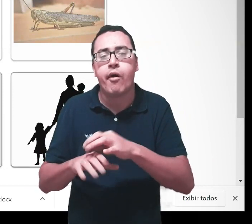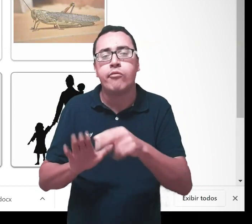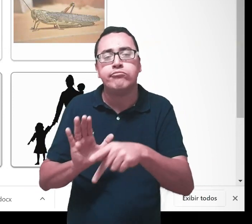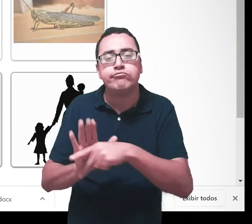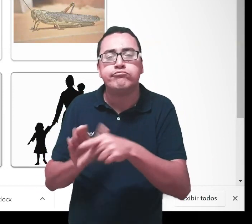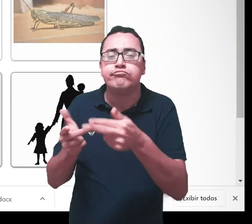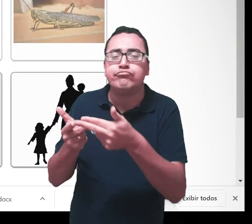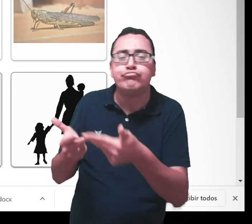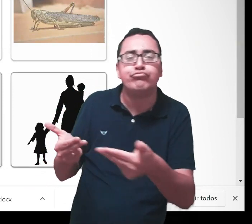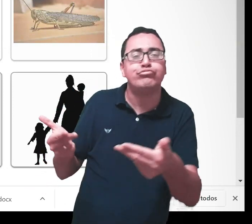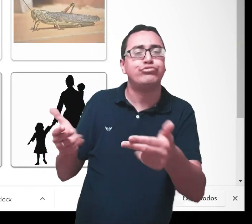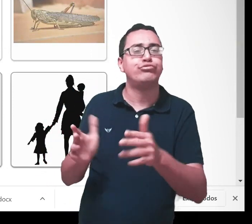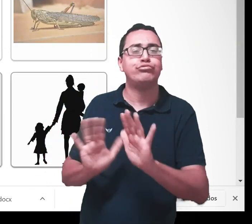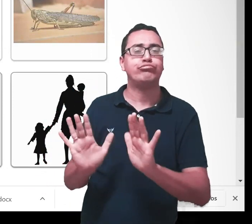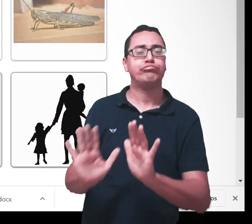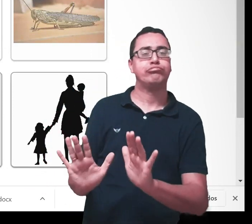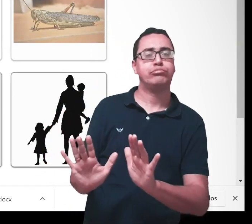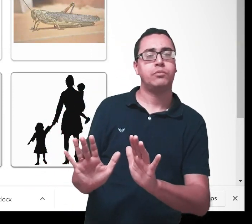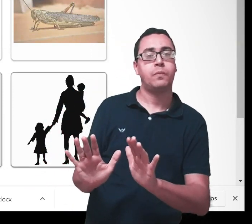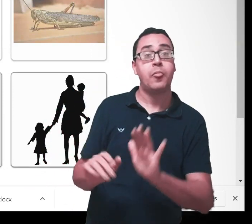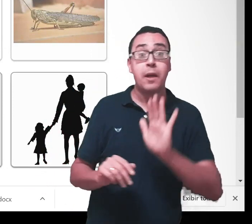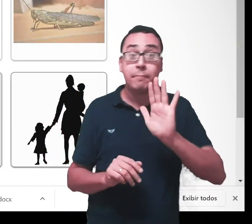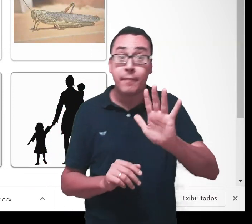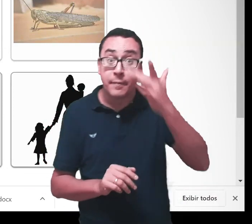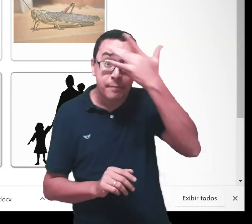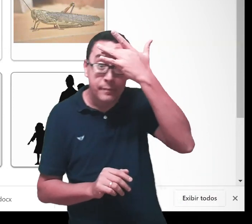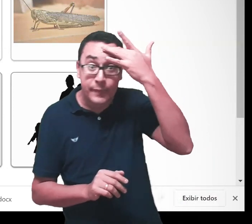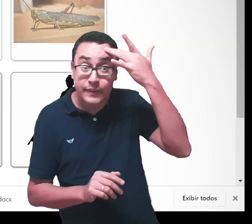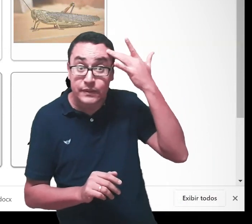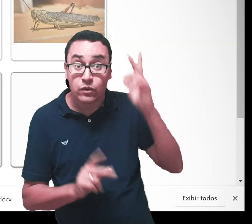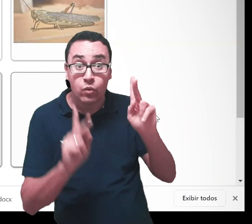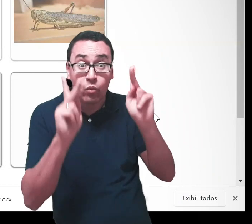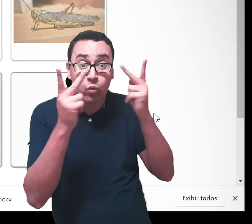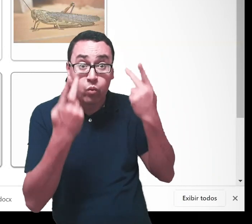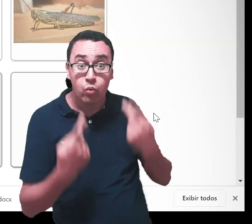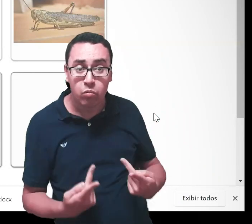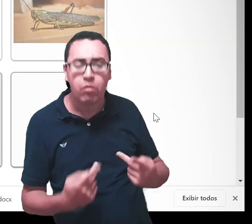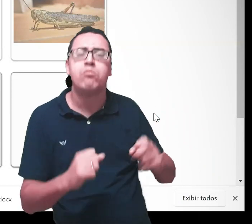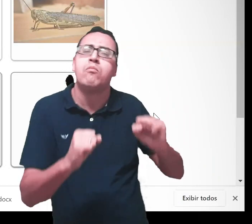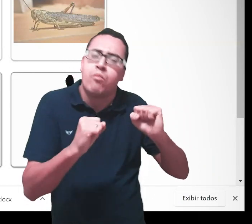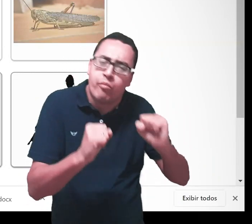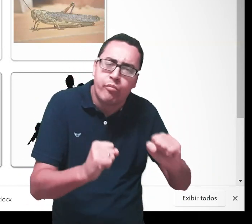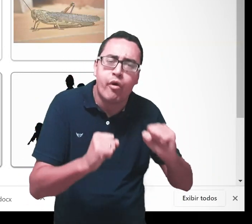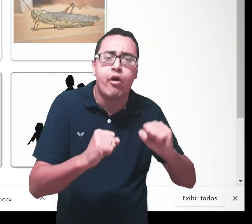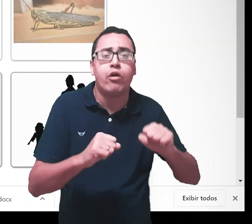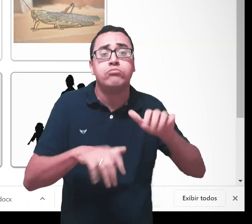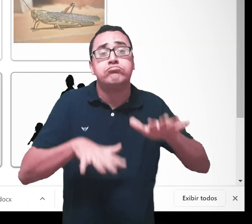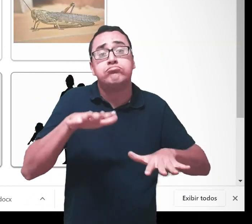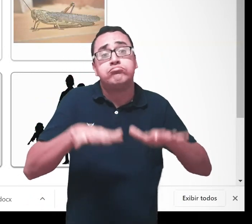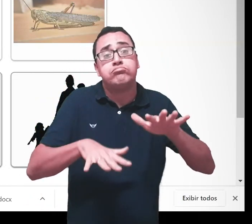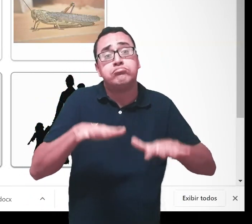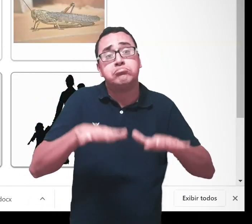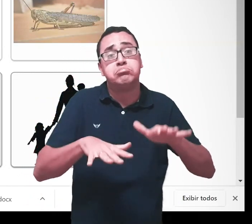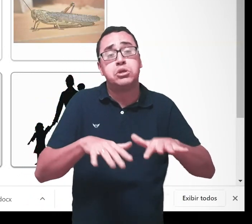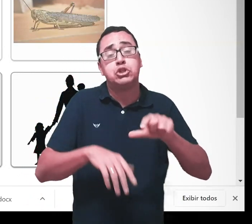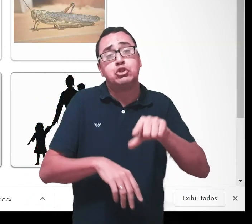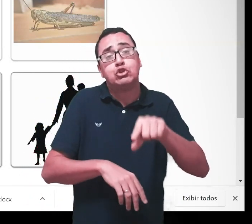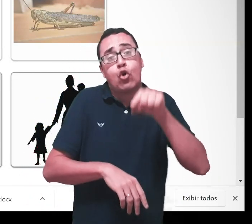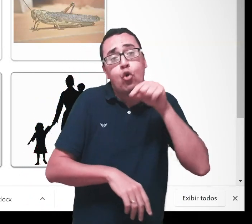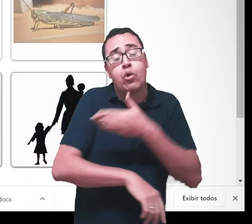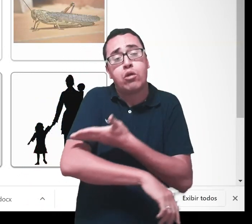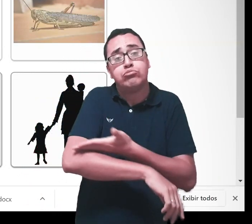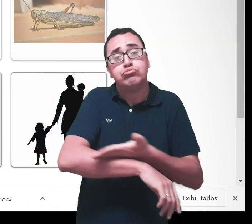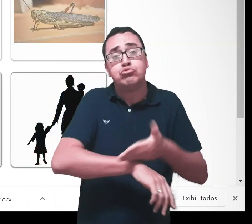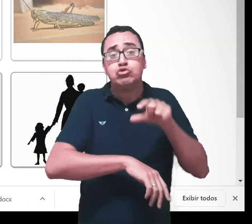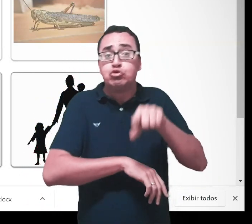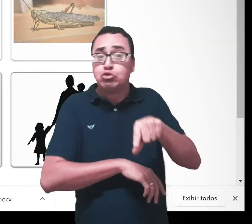origem animal. Mas os seres humanos podem se alimentar de acordo com as suas opções, com as suas